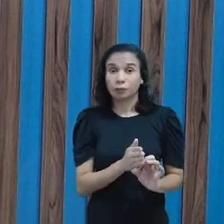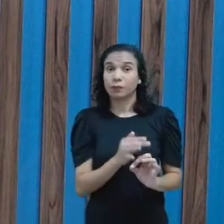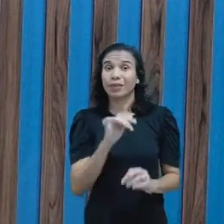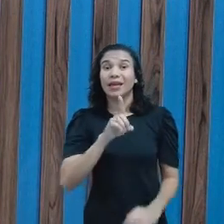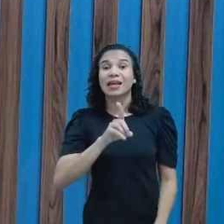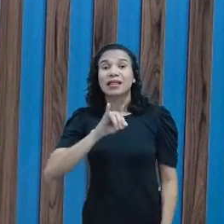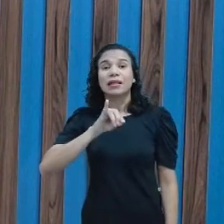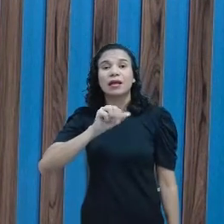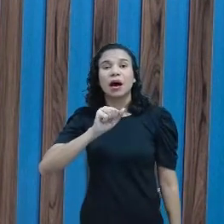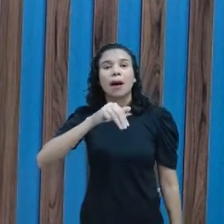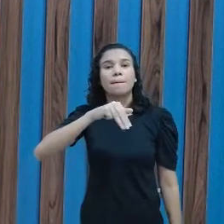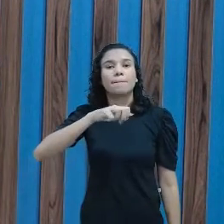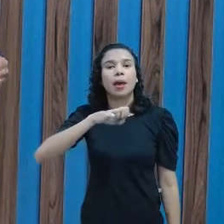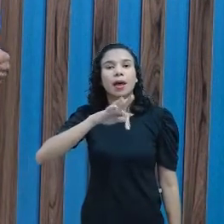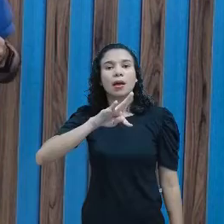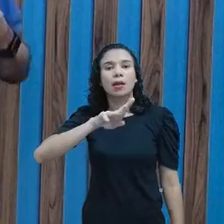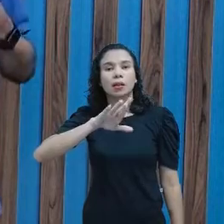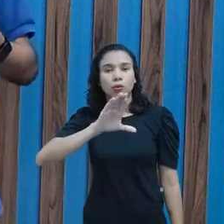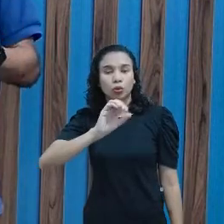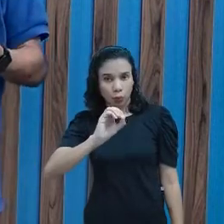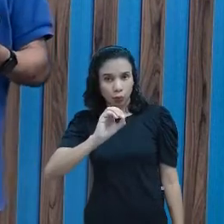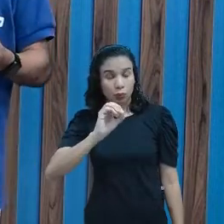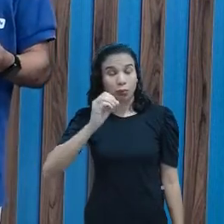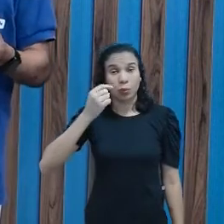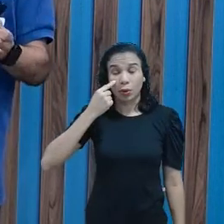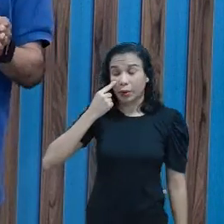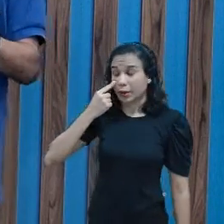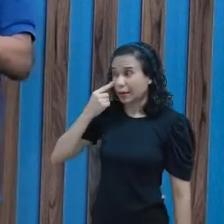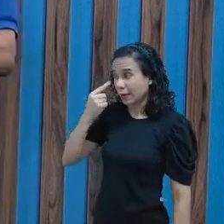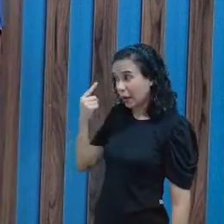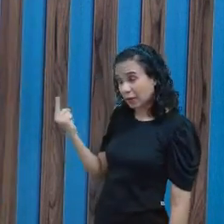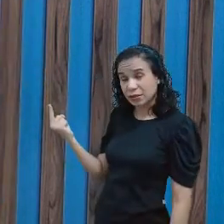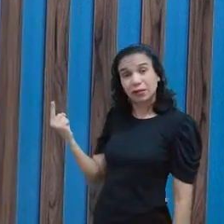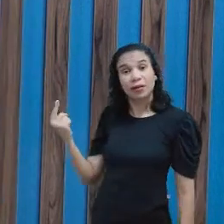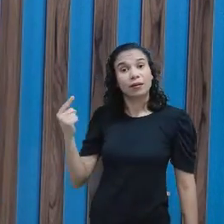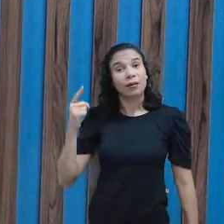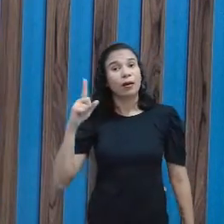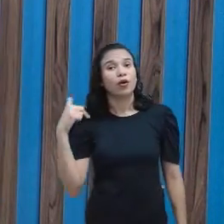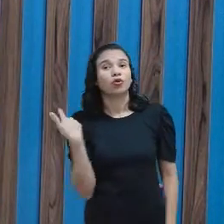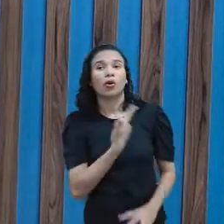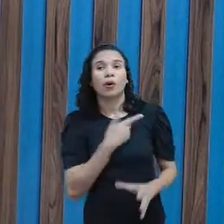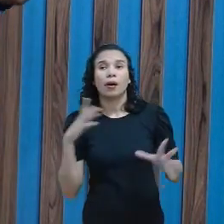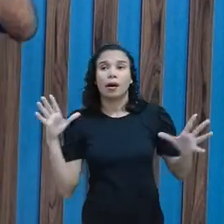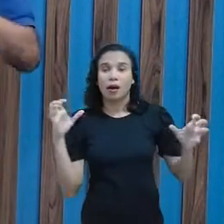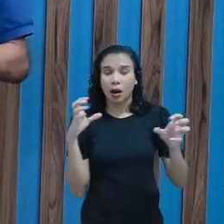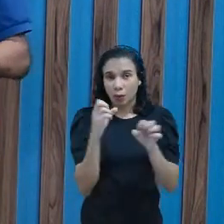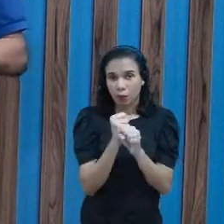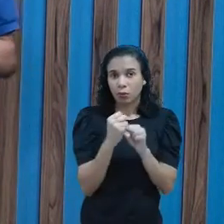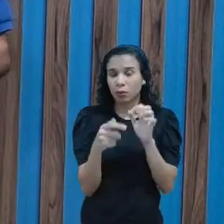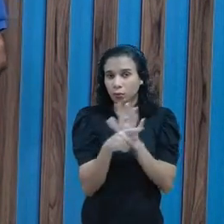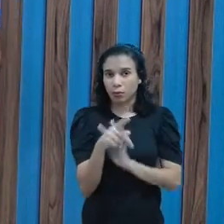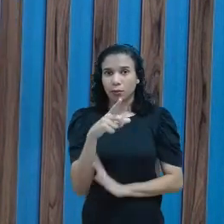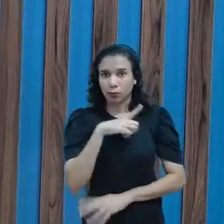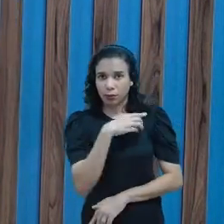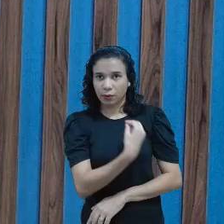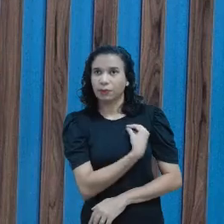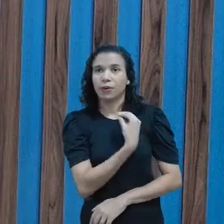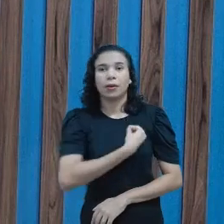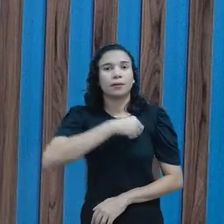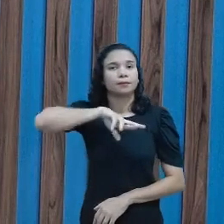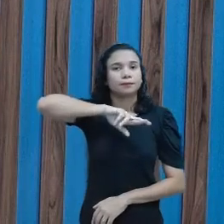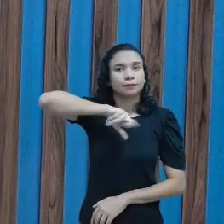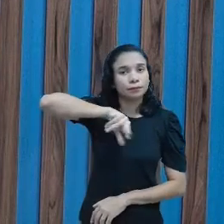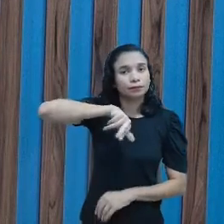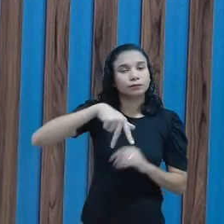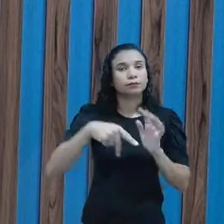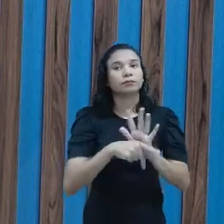é diâmetro. E esse diâmetro em si, mesmo se ele não passasse no meio, a gente ia calcular aí essa medida, que não vai ser...